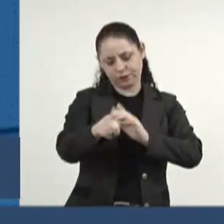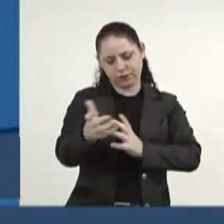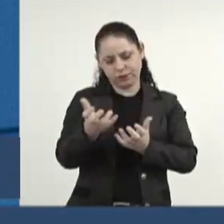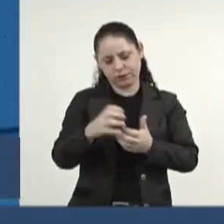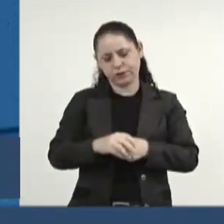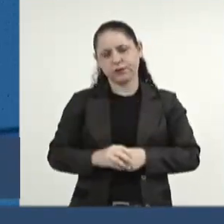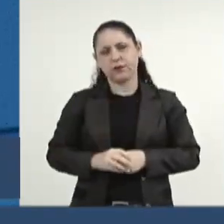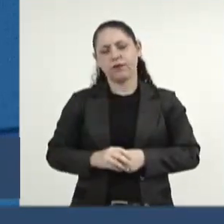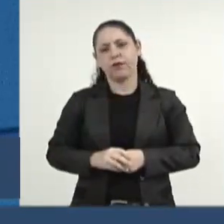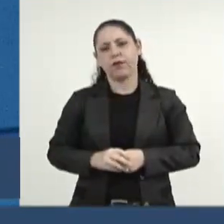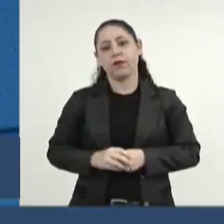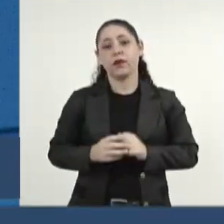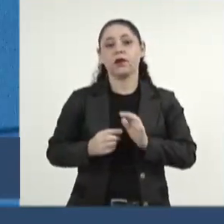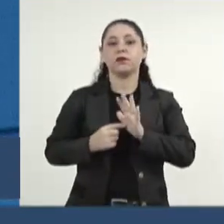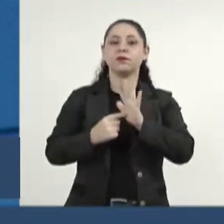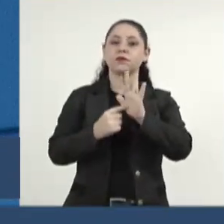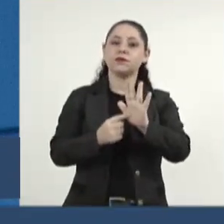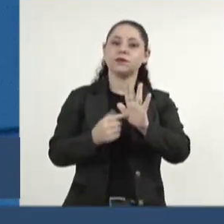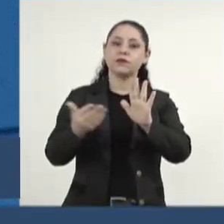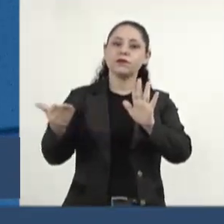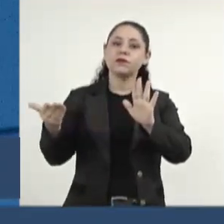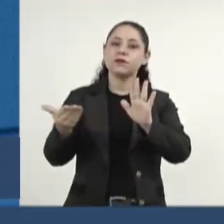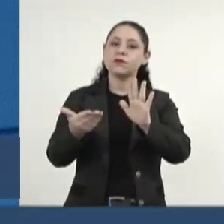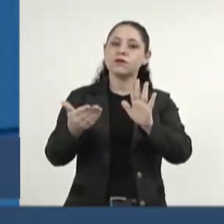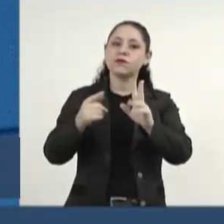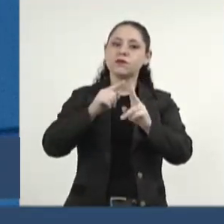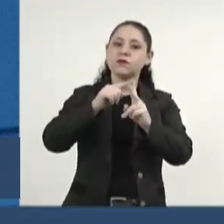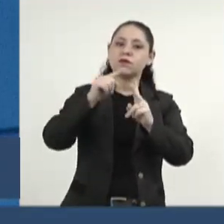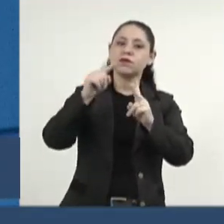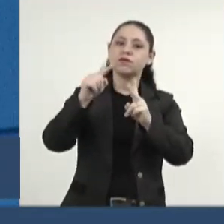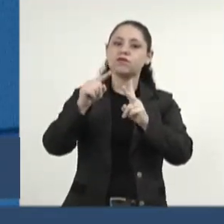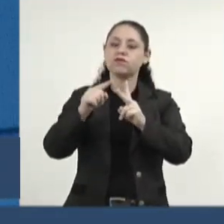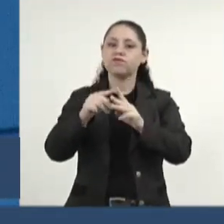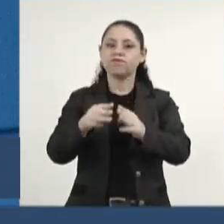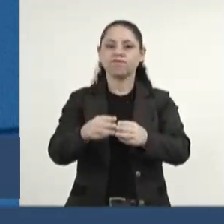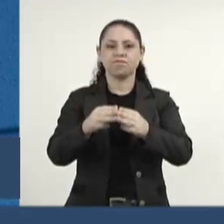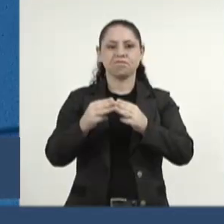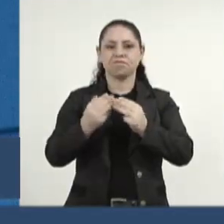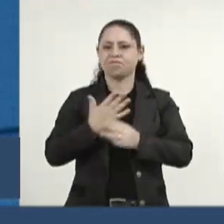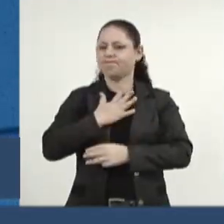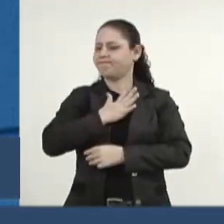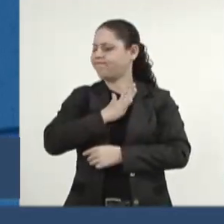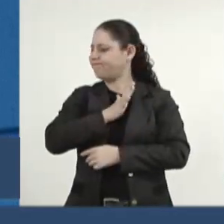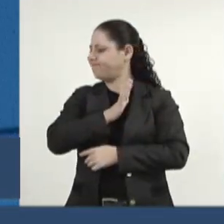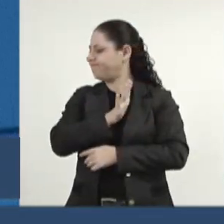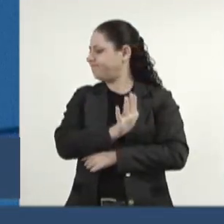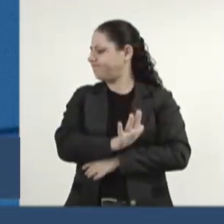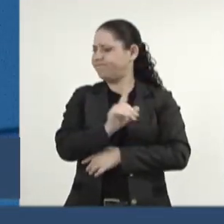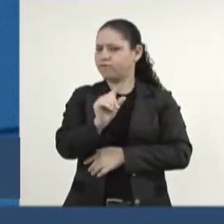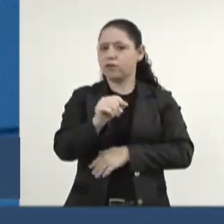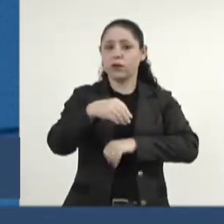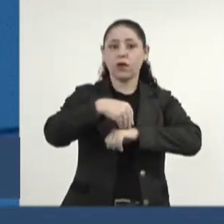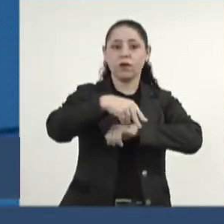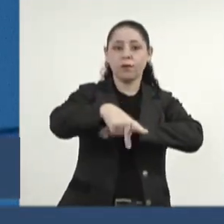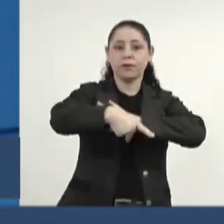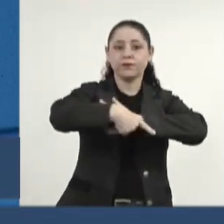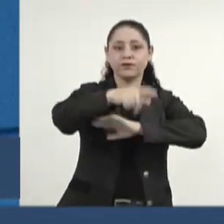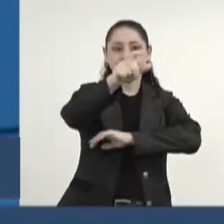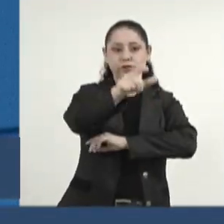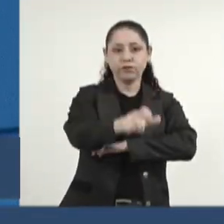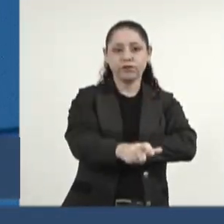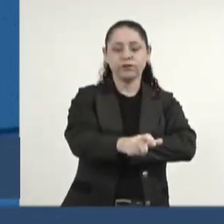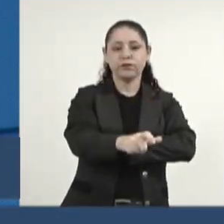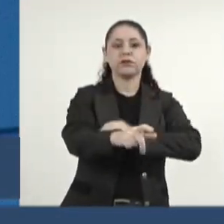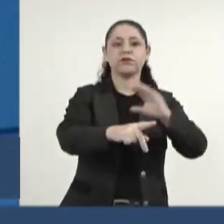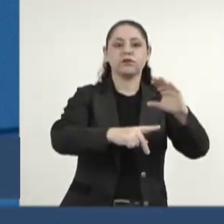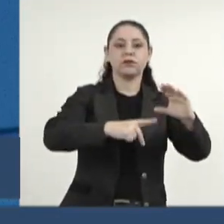gostaria aqui de apresentar hoje duas moções de repúdio que serão encaminhadas à